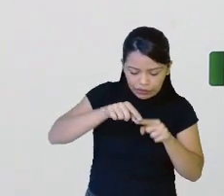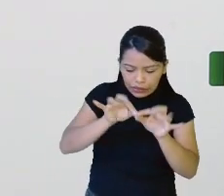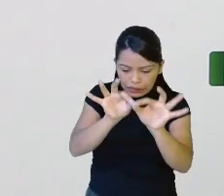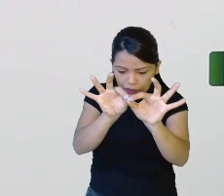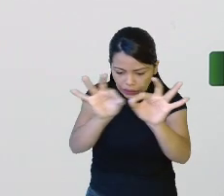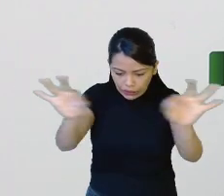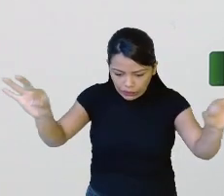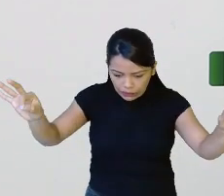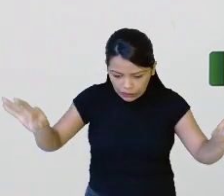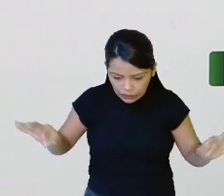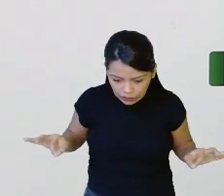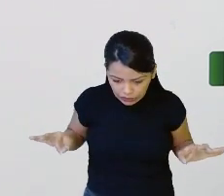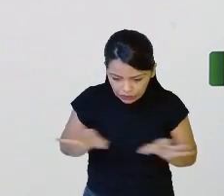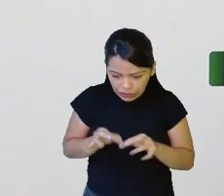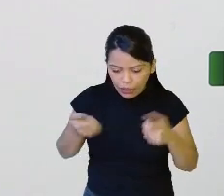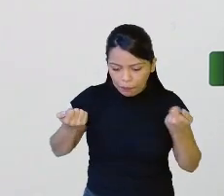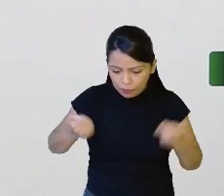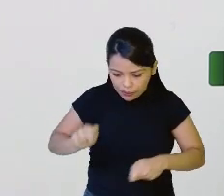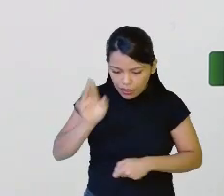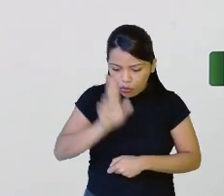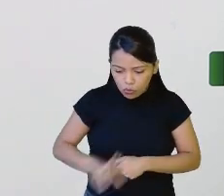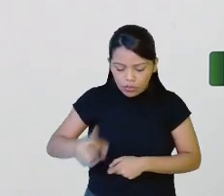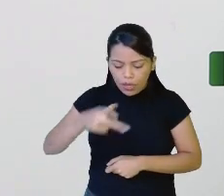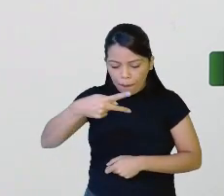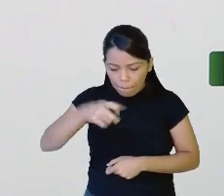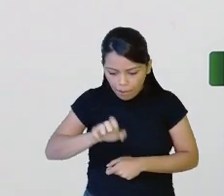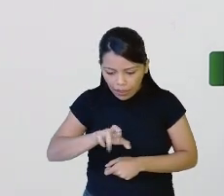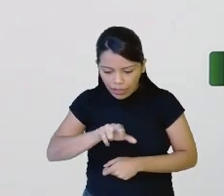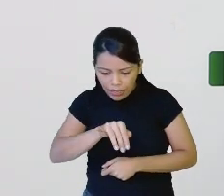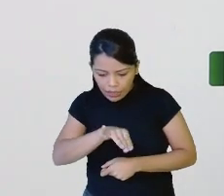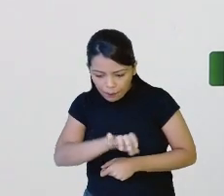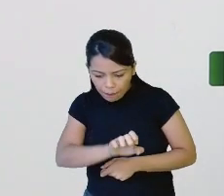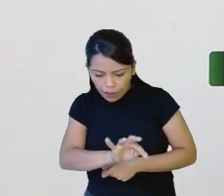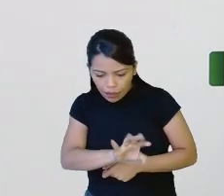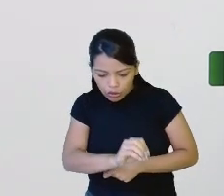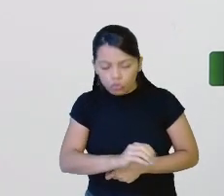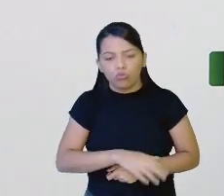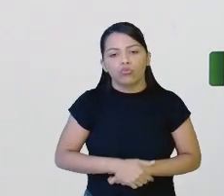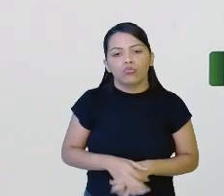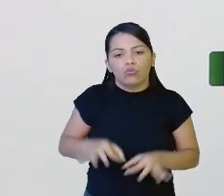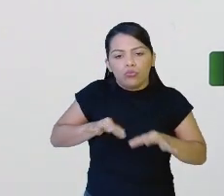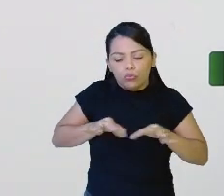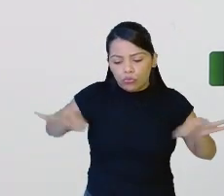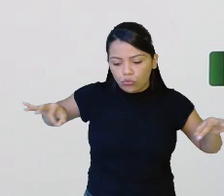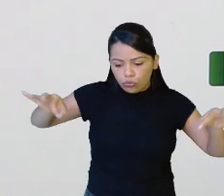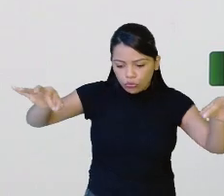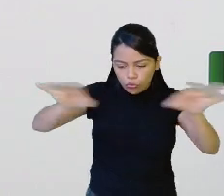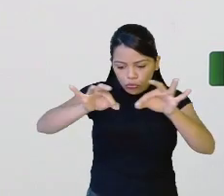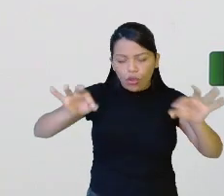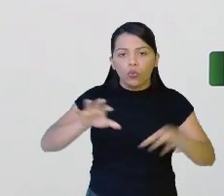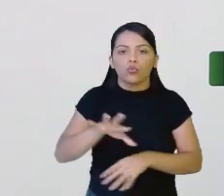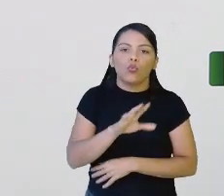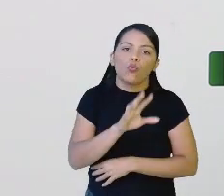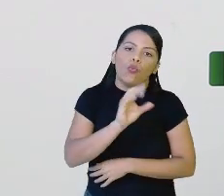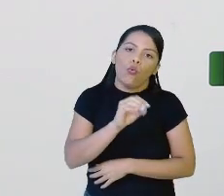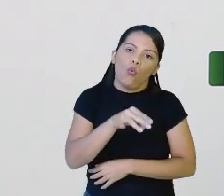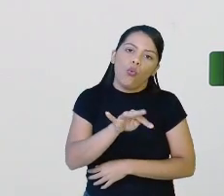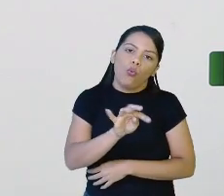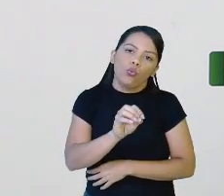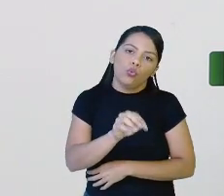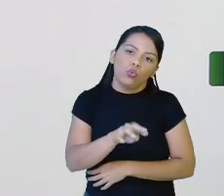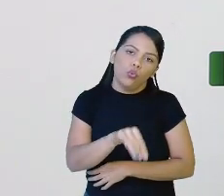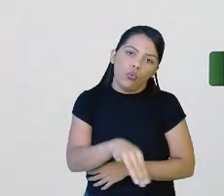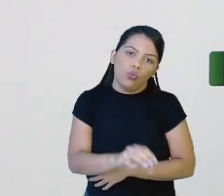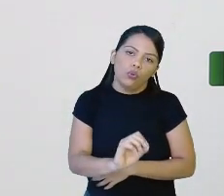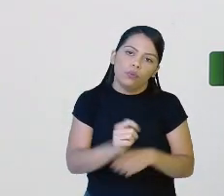vai utilizar perímetro. Vai utilizar a medida do contorno contorno do campo. Agora, se